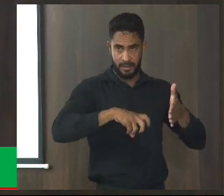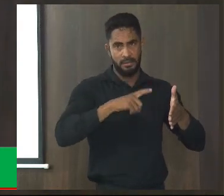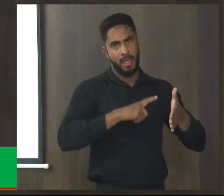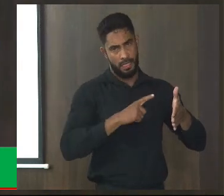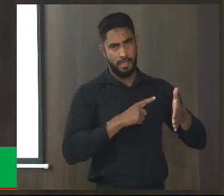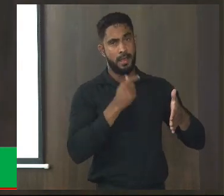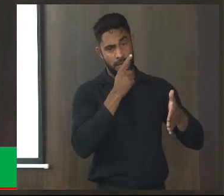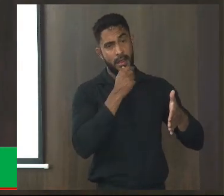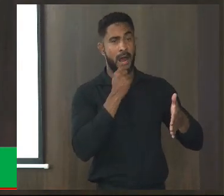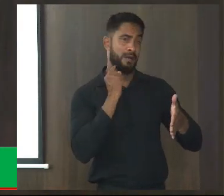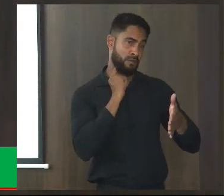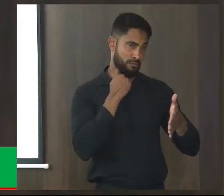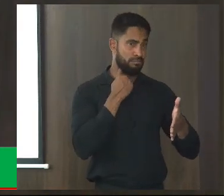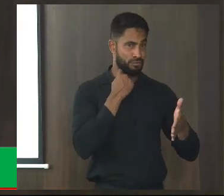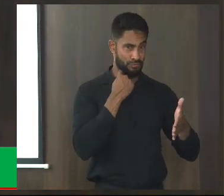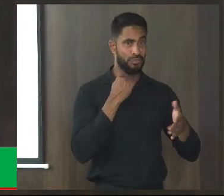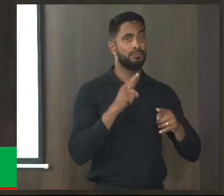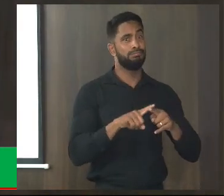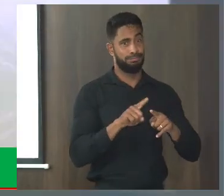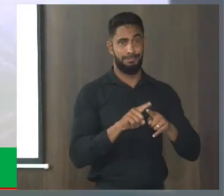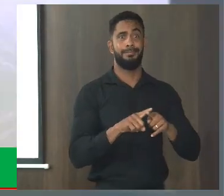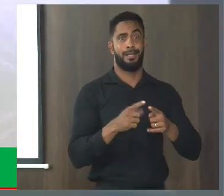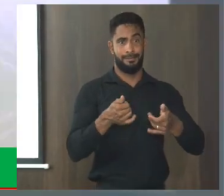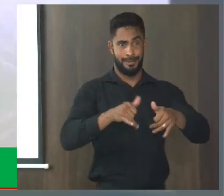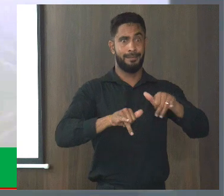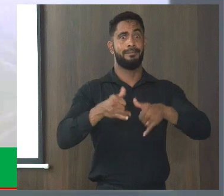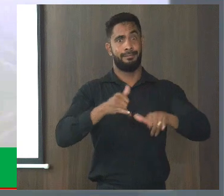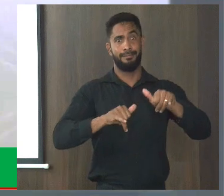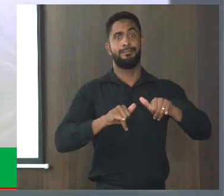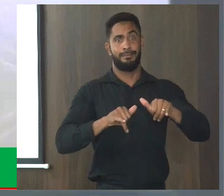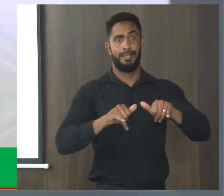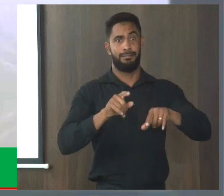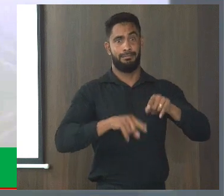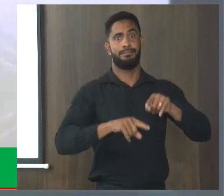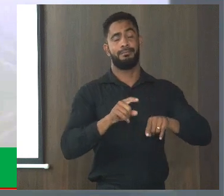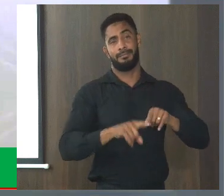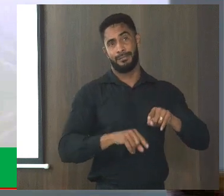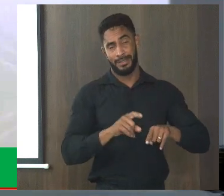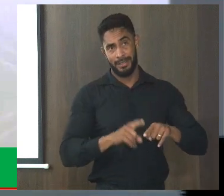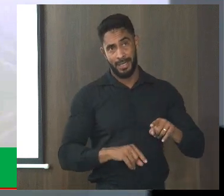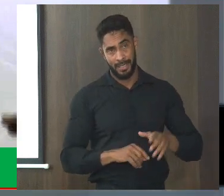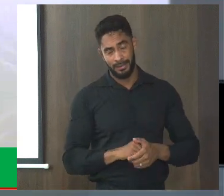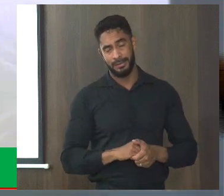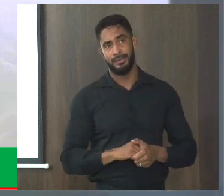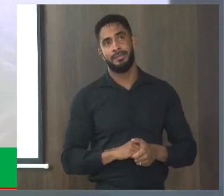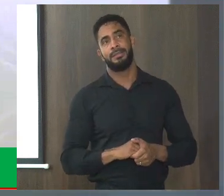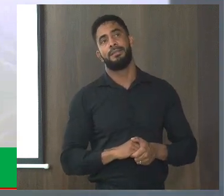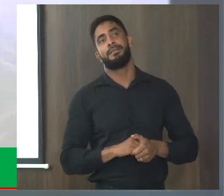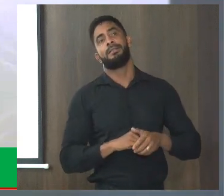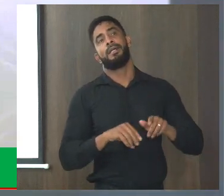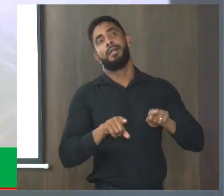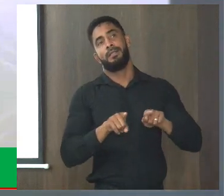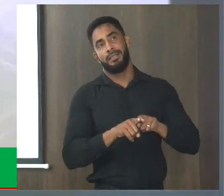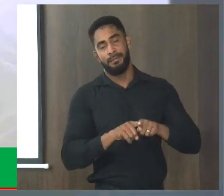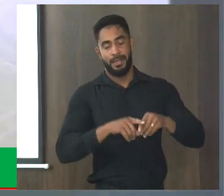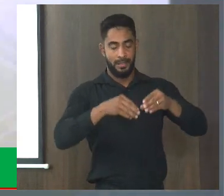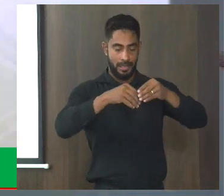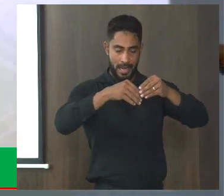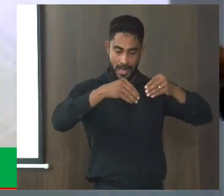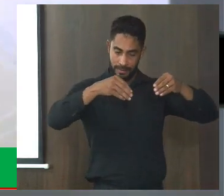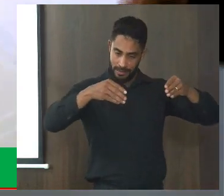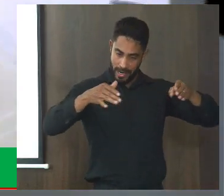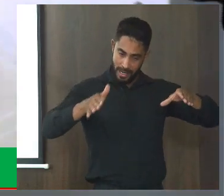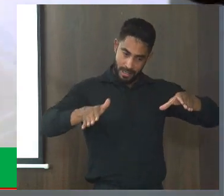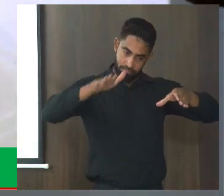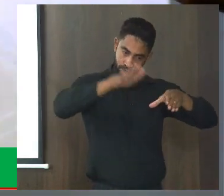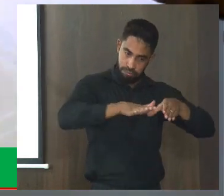porque é usado produtos químicos para poder extrair o ouro. Eles vão vir com a camada de terra por cima